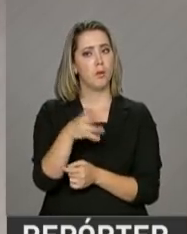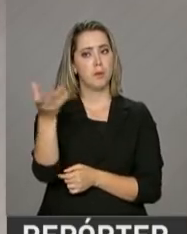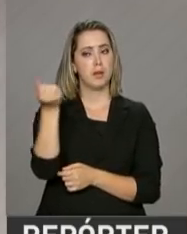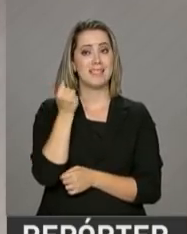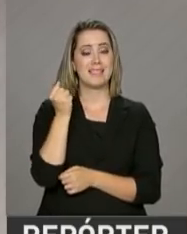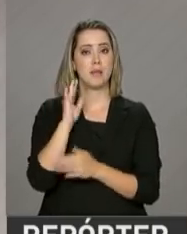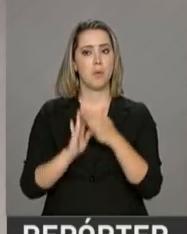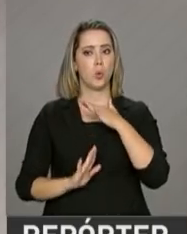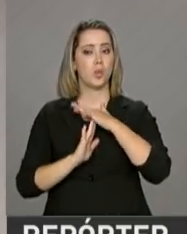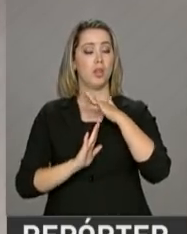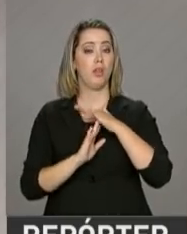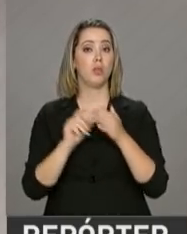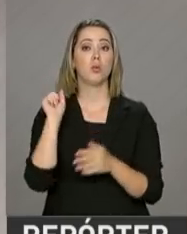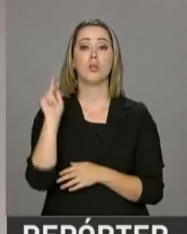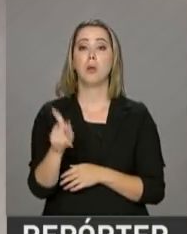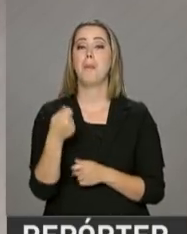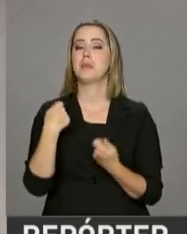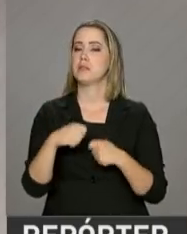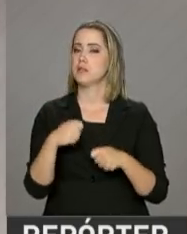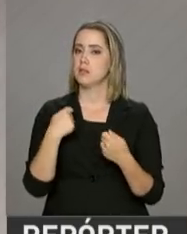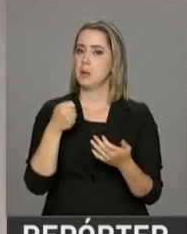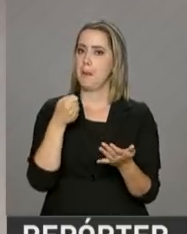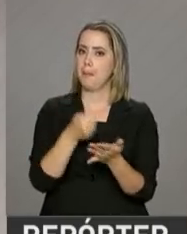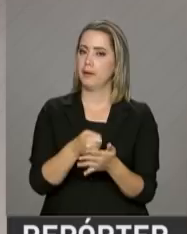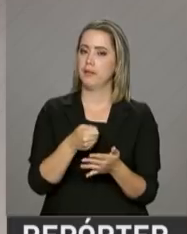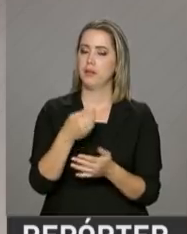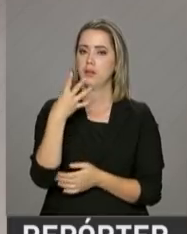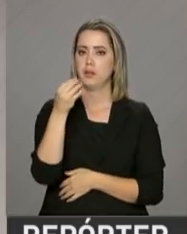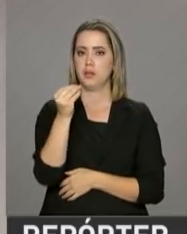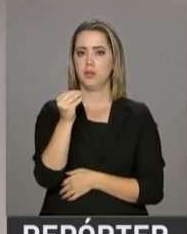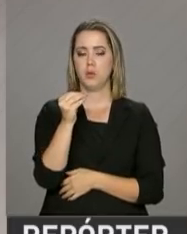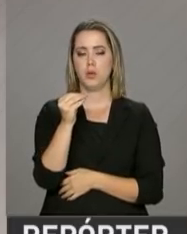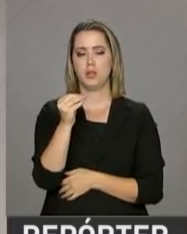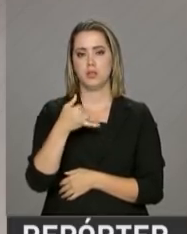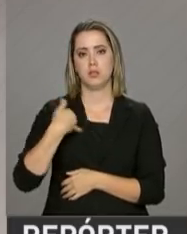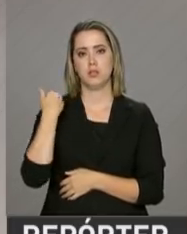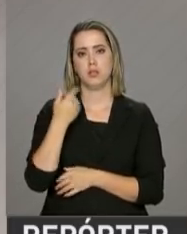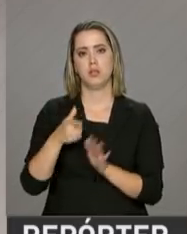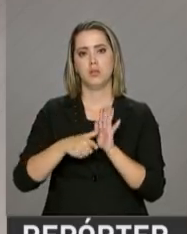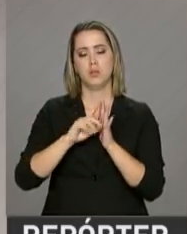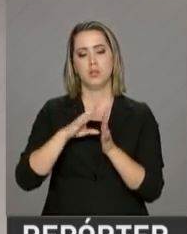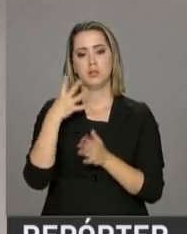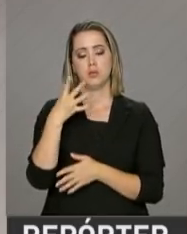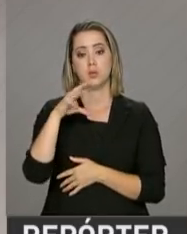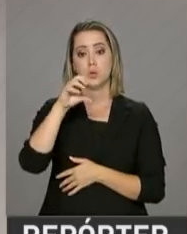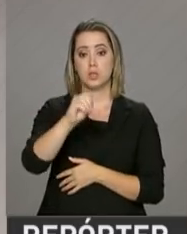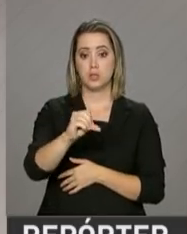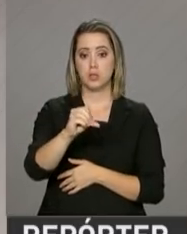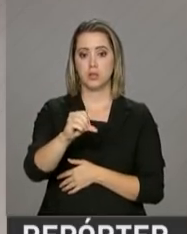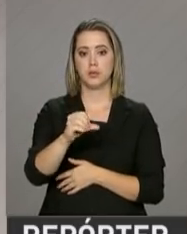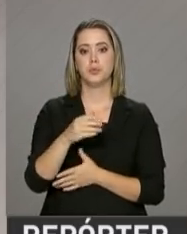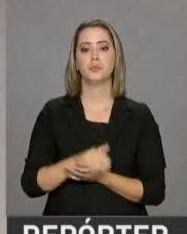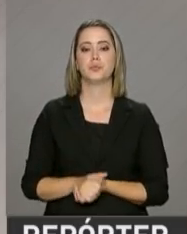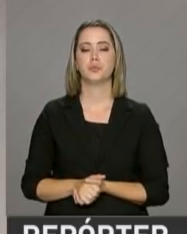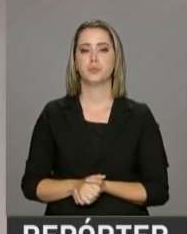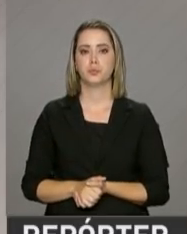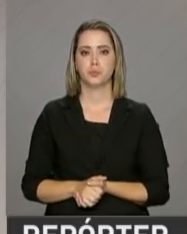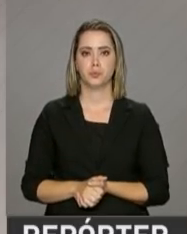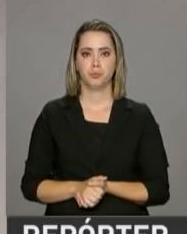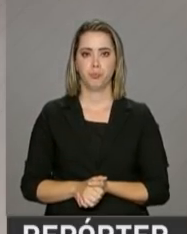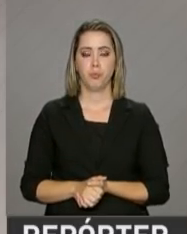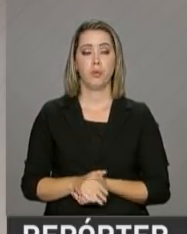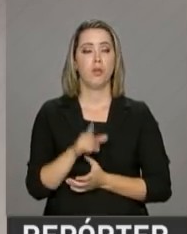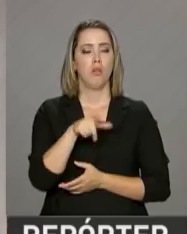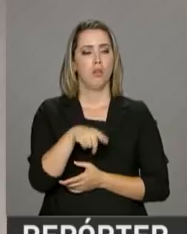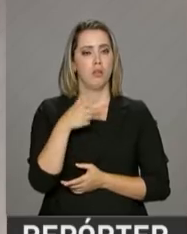integral a pessoa vai ter de contribuir por 40 anos e não 49 anos como estava previsto na proposta original o